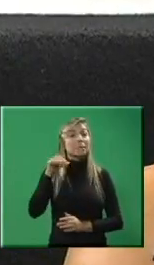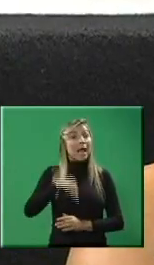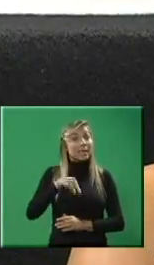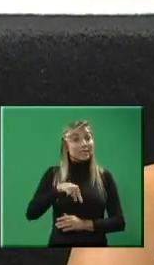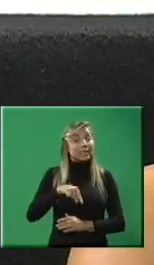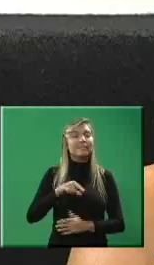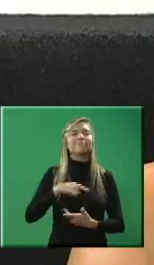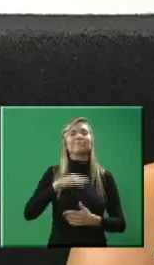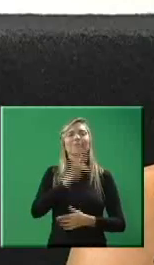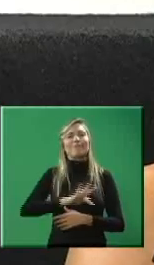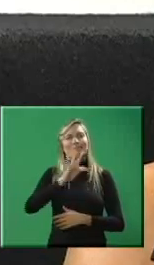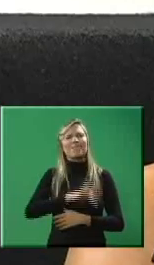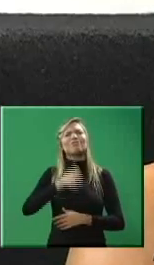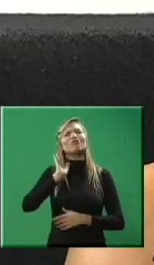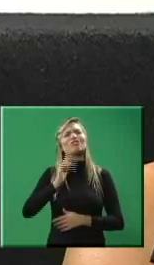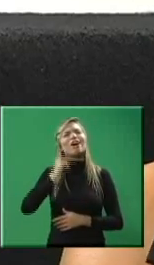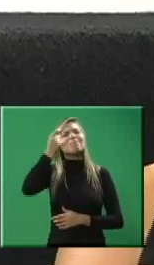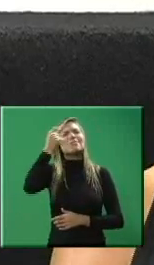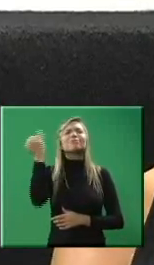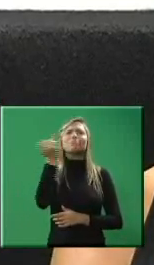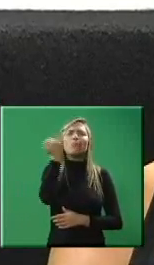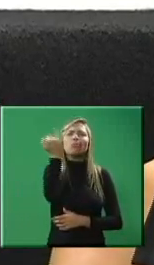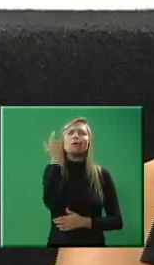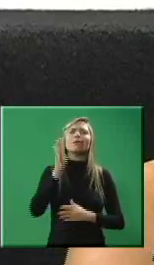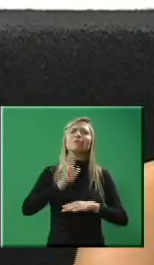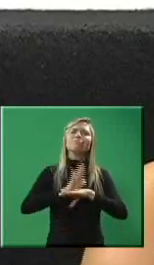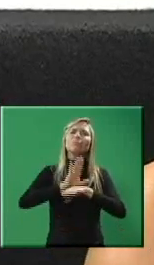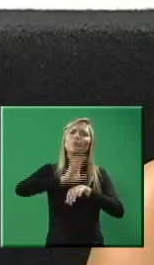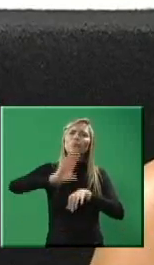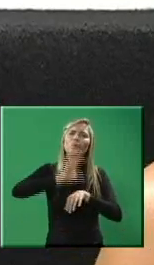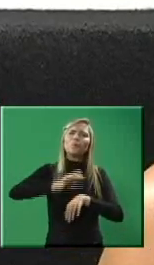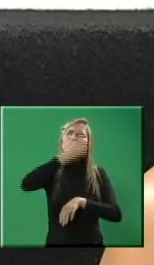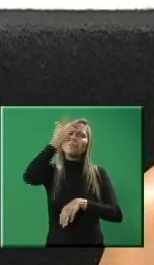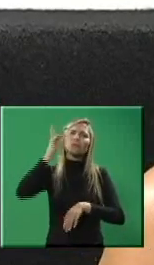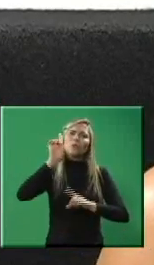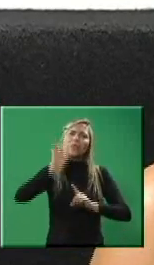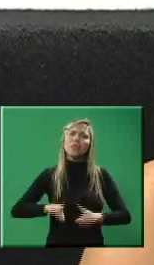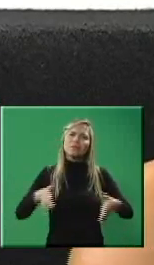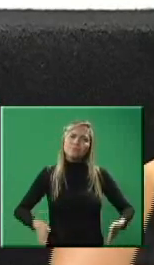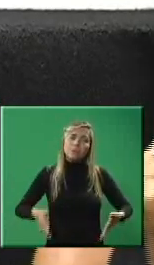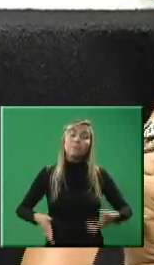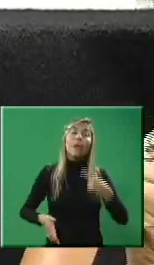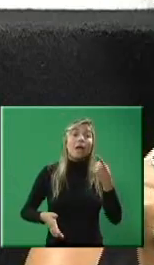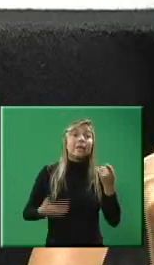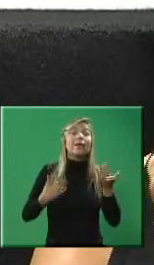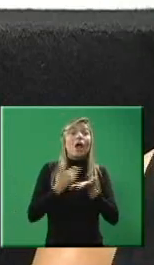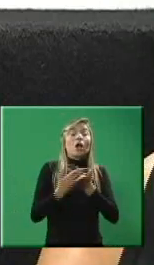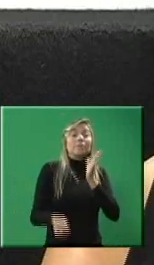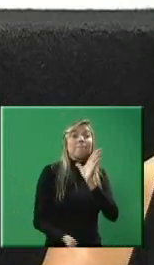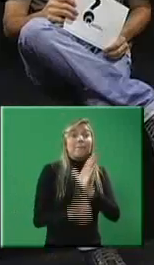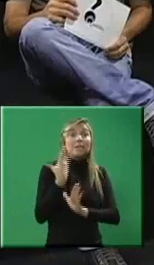com o curso de formação para pessoas com deficiência. Acontece, então, que vem o decreto. E